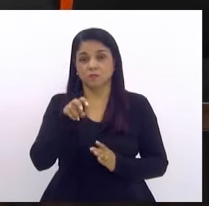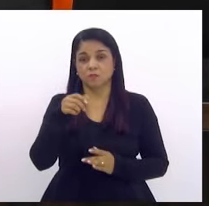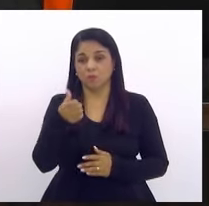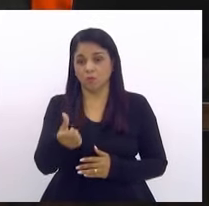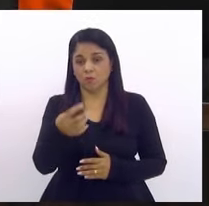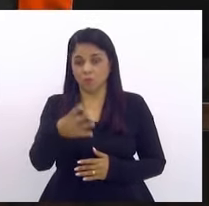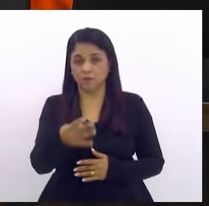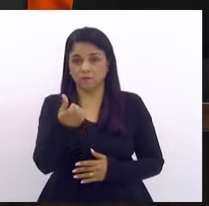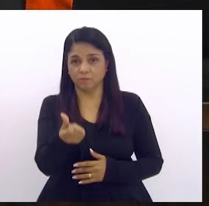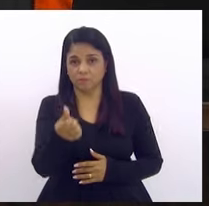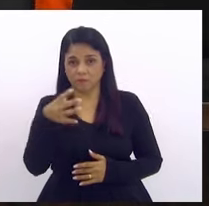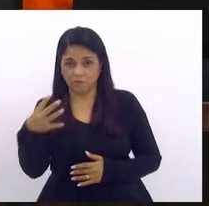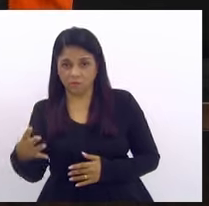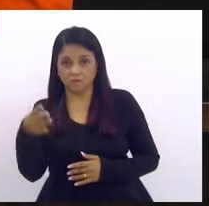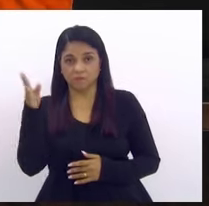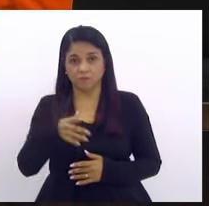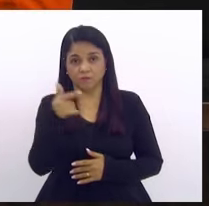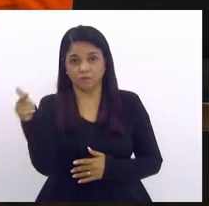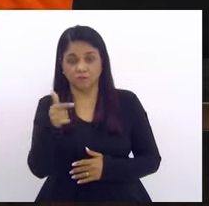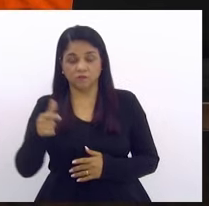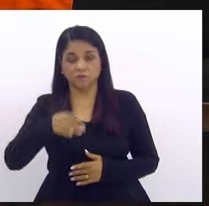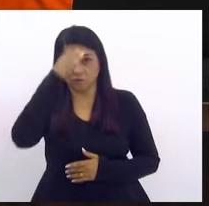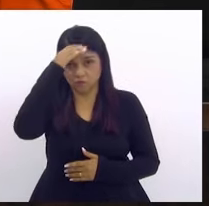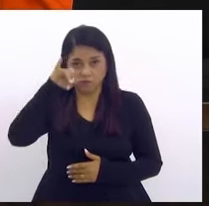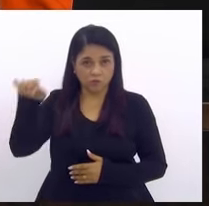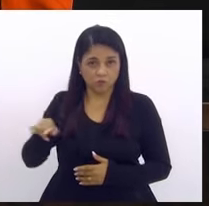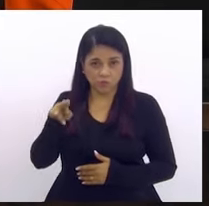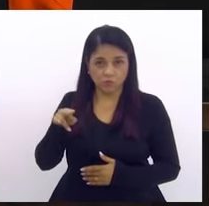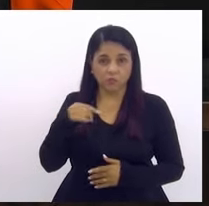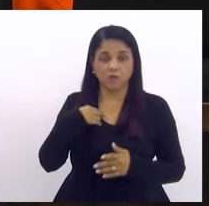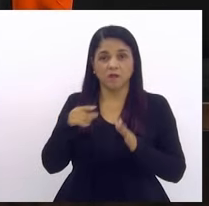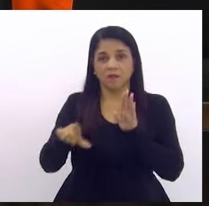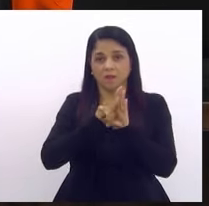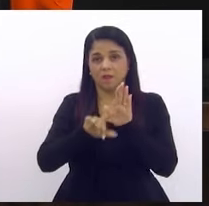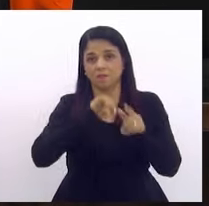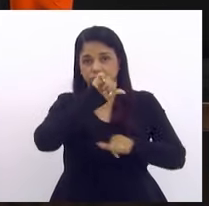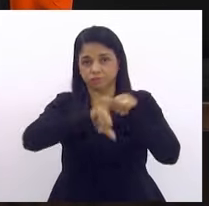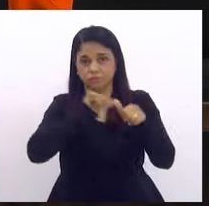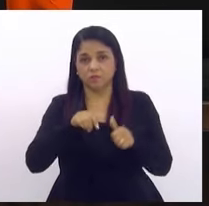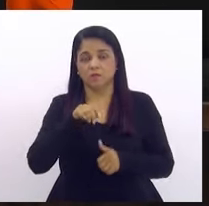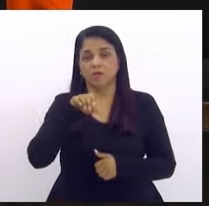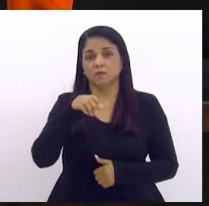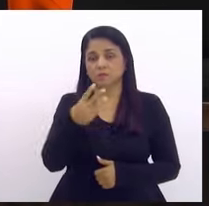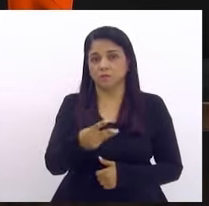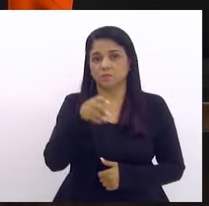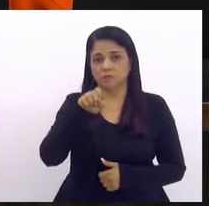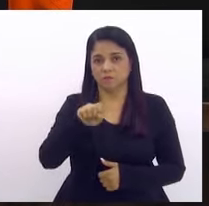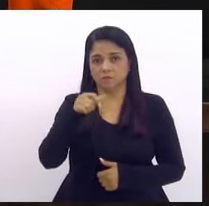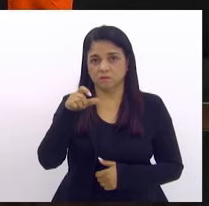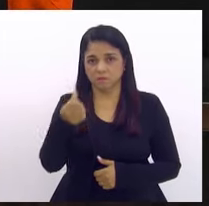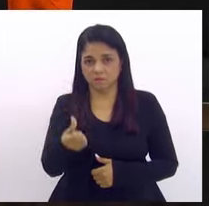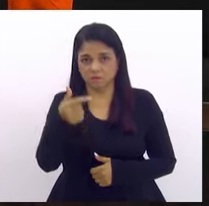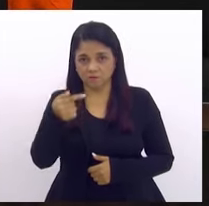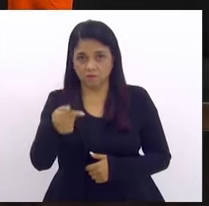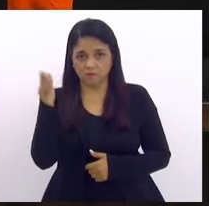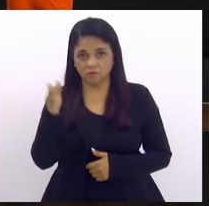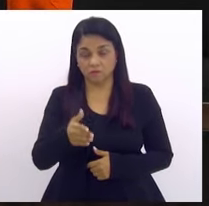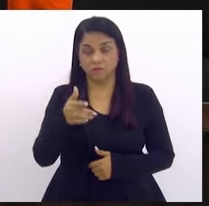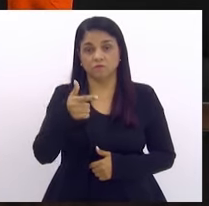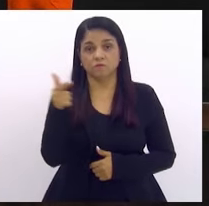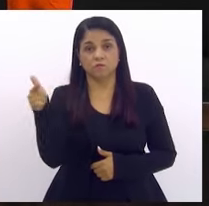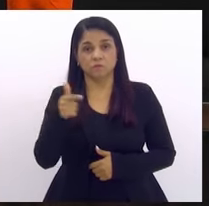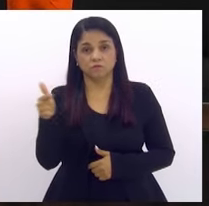5462A de 2022, de autoria do deputado Tiaju, que altera a lei número 3877, 24 de junho de